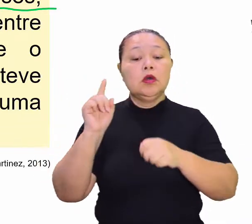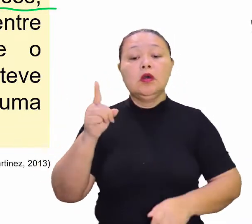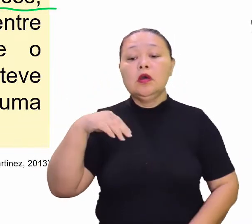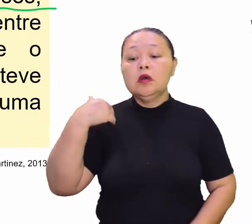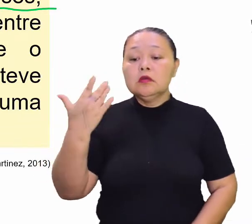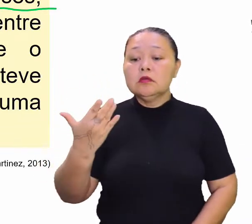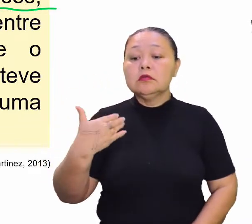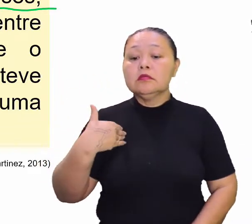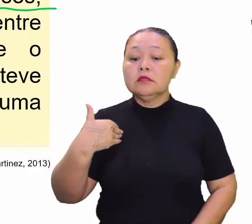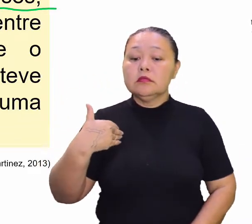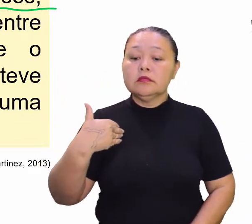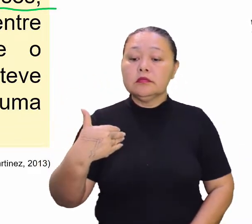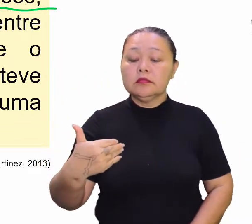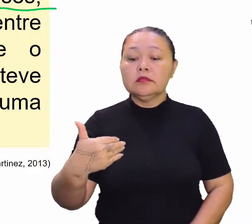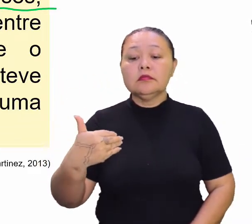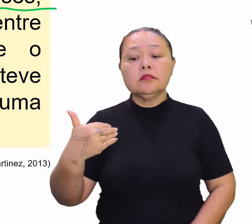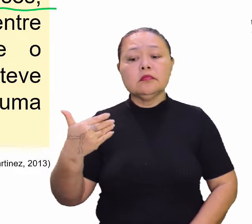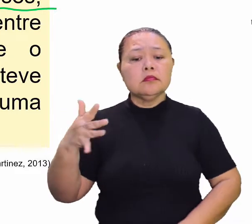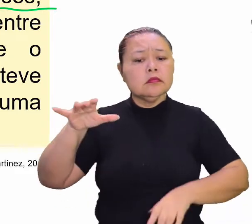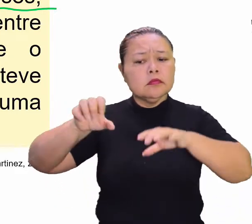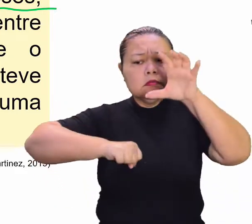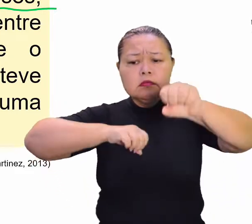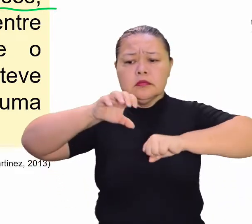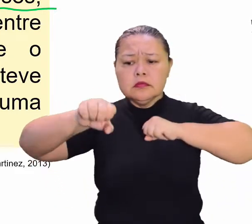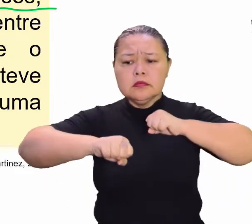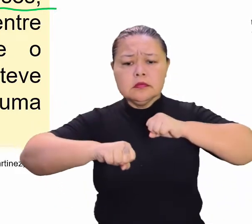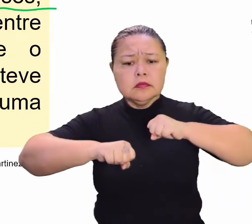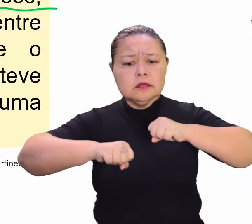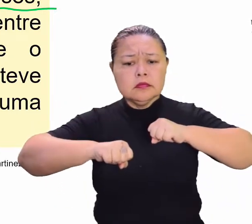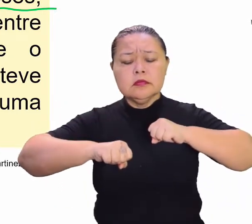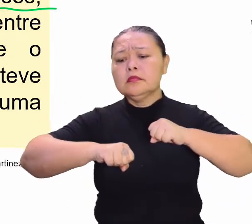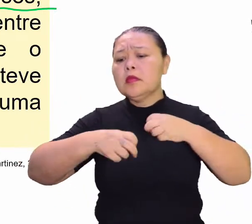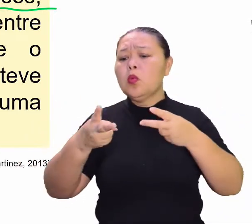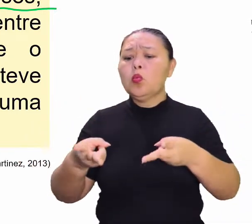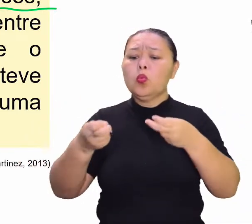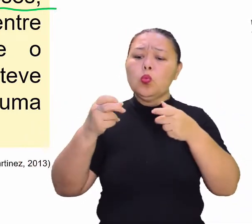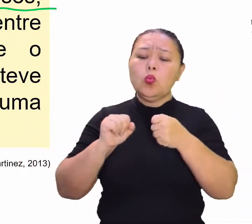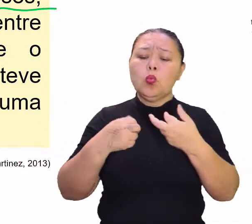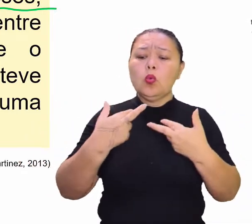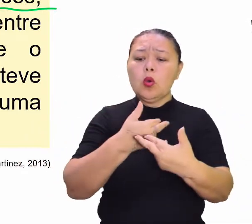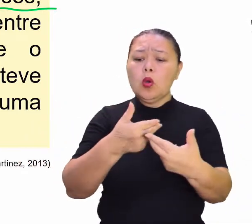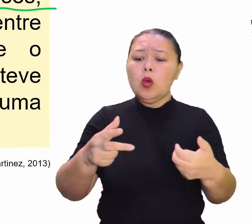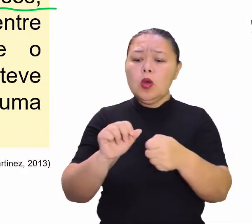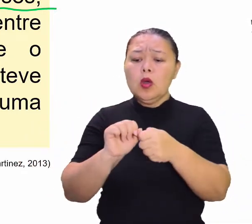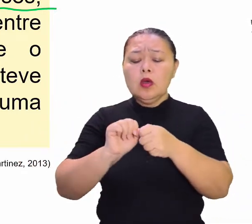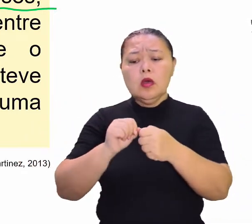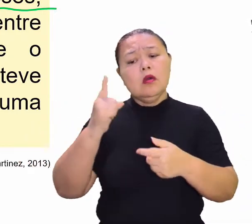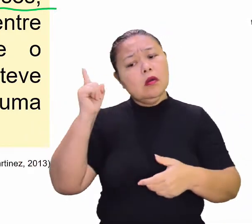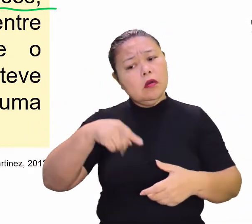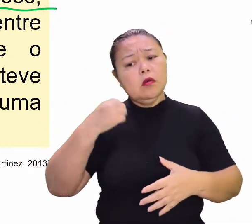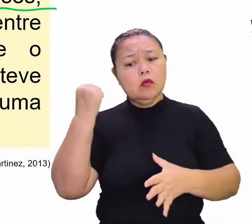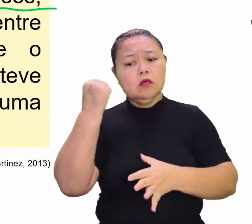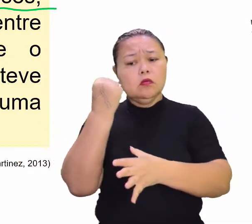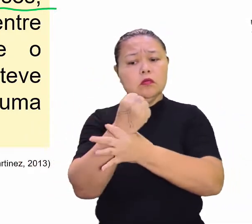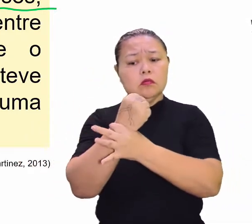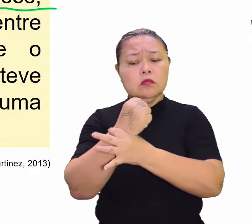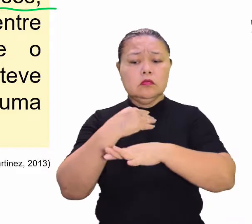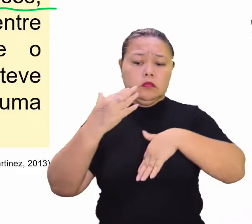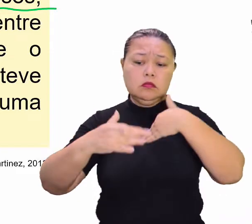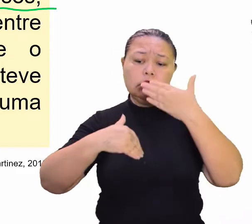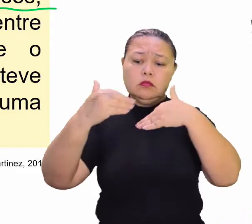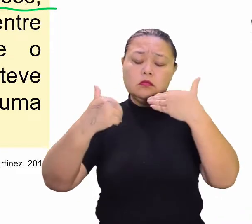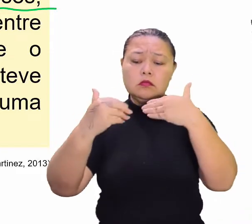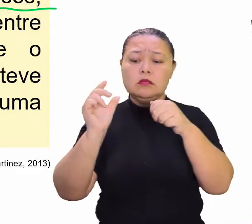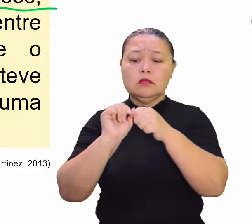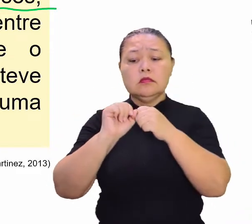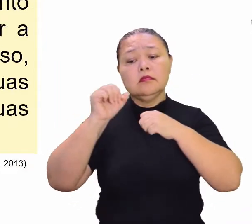passou a colonizar essas regiões foi em busca realmente de extrair recursos para poder garantir o desenvolvimento